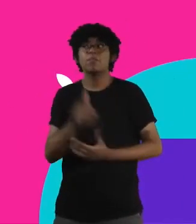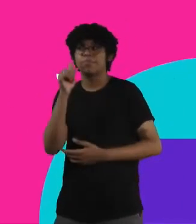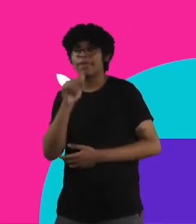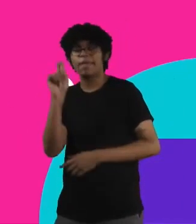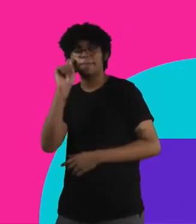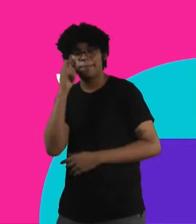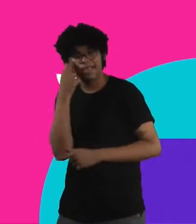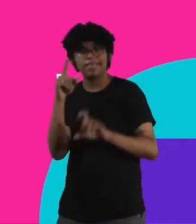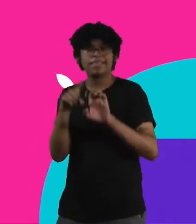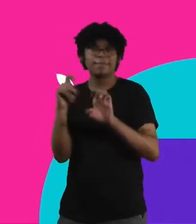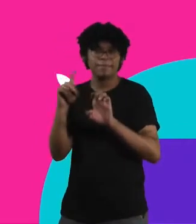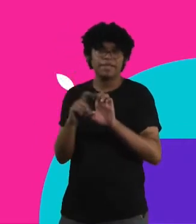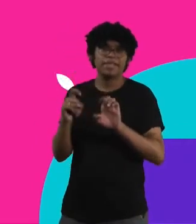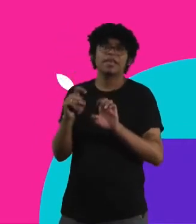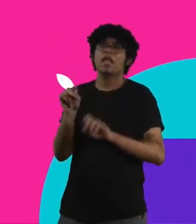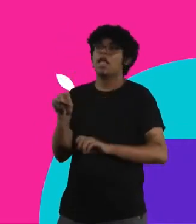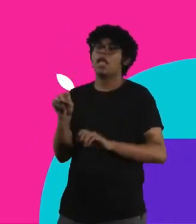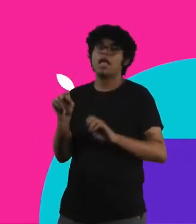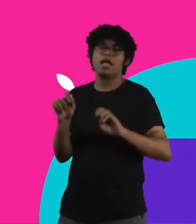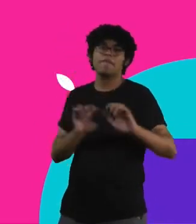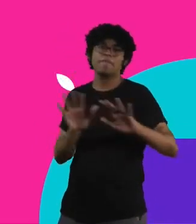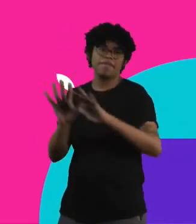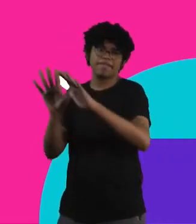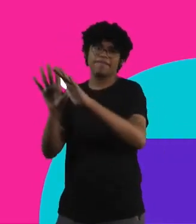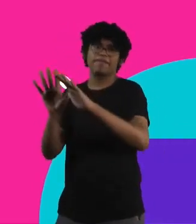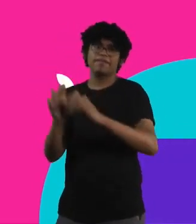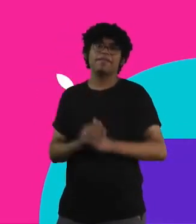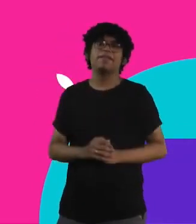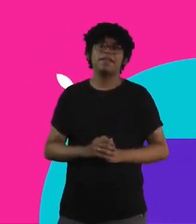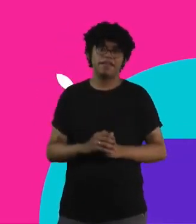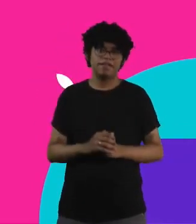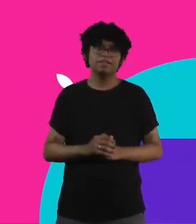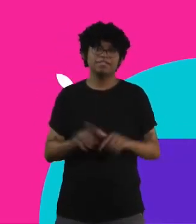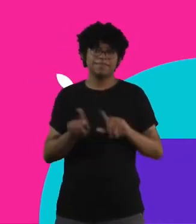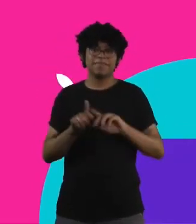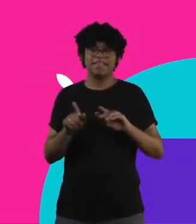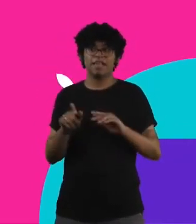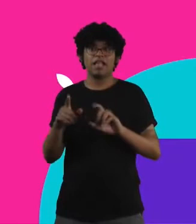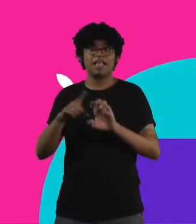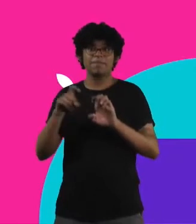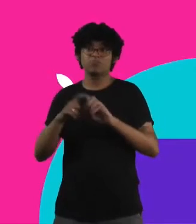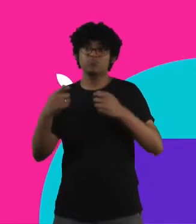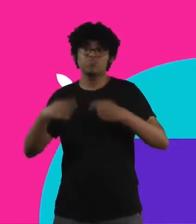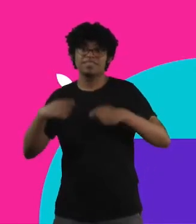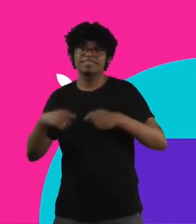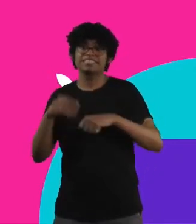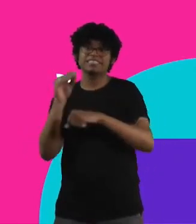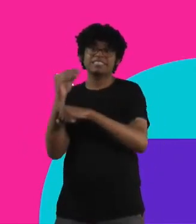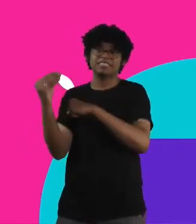negra empreendedora está na periferia empreendendo por necessidade, produzindo algo da